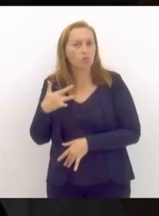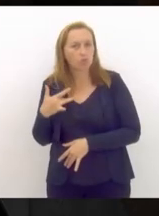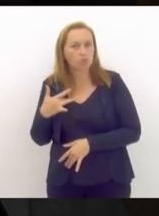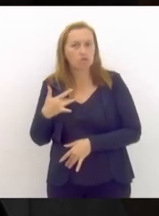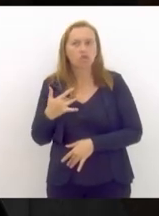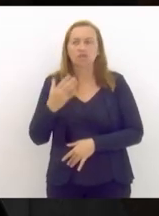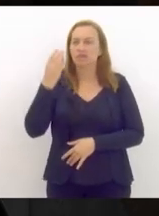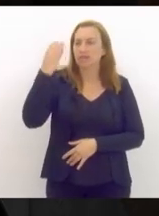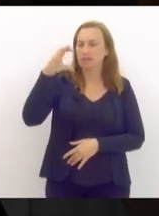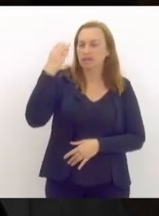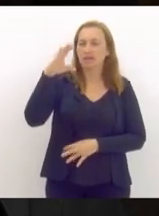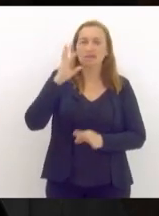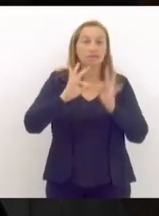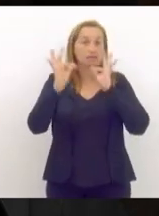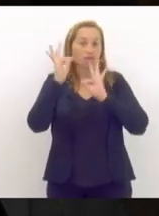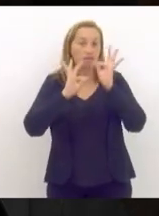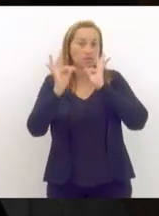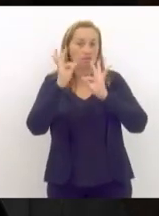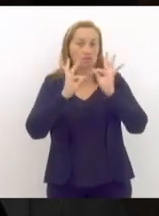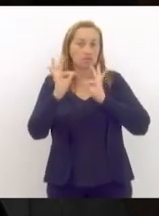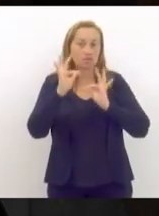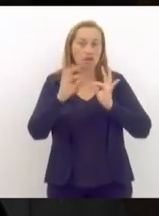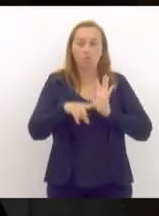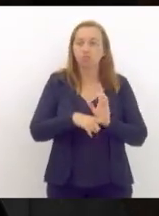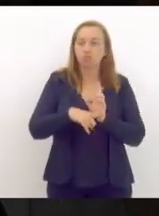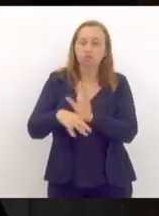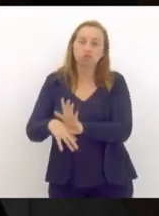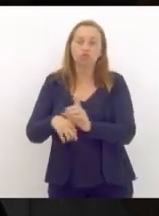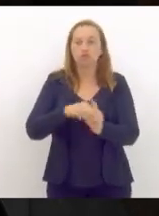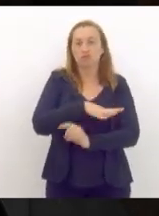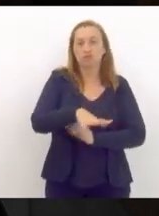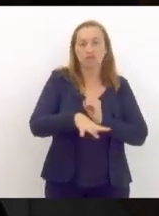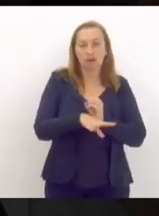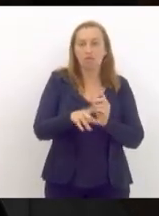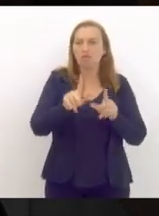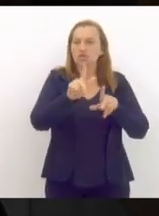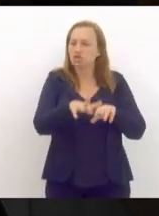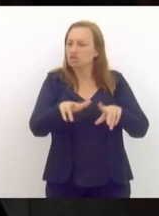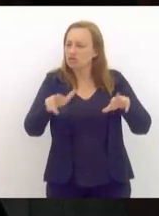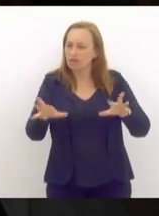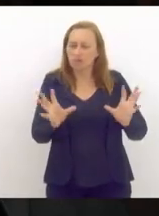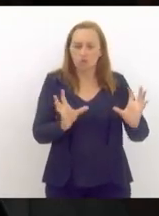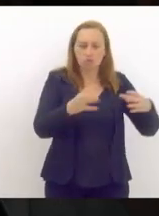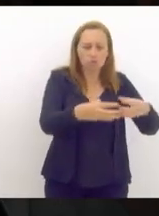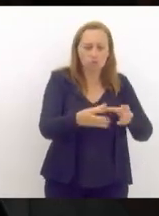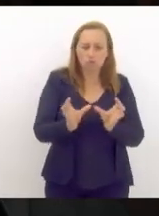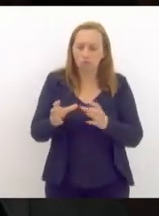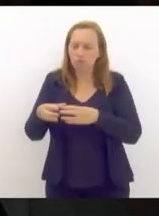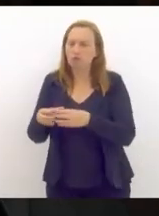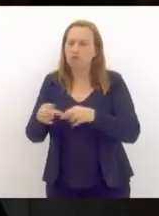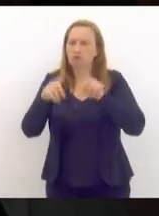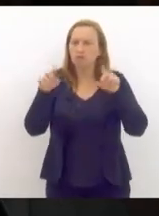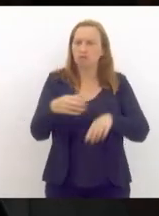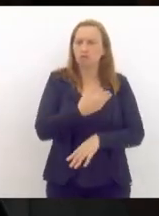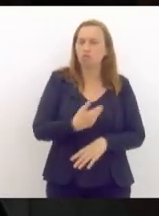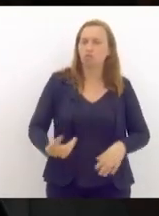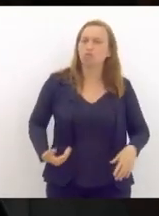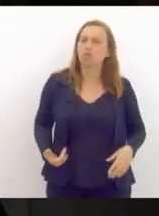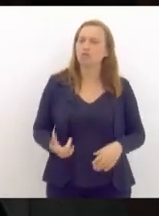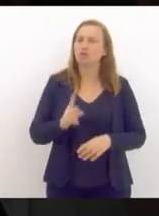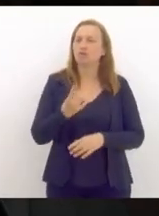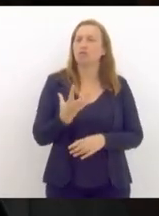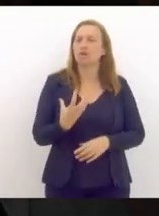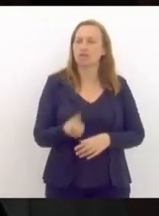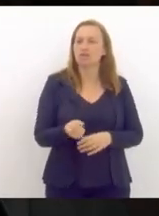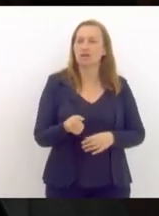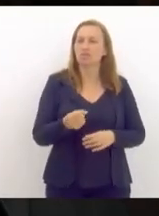na ciência e tecnologia, na assistência social, diversas categorias de servidores que não recebem sequer